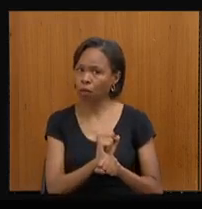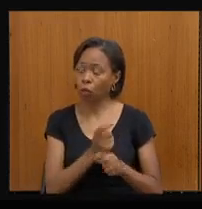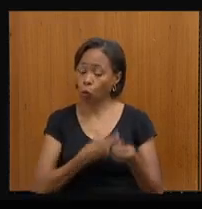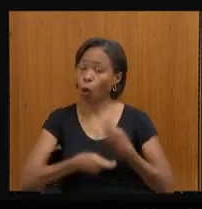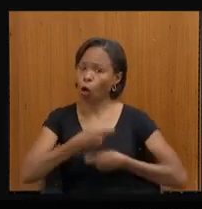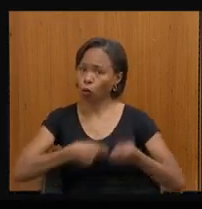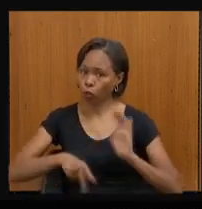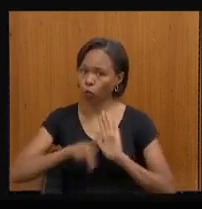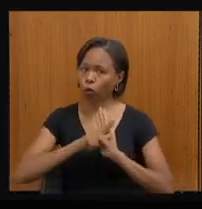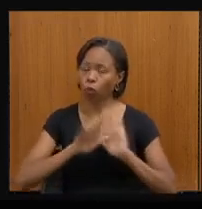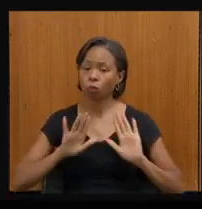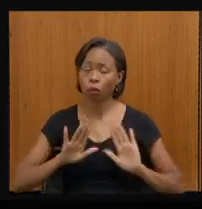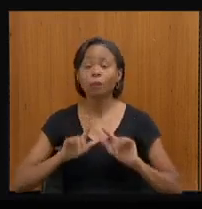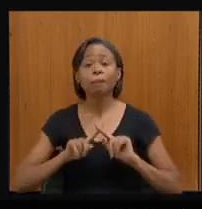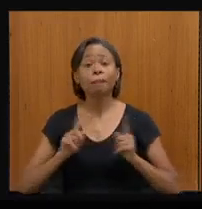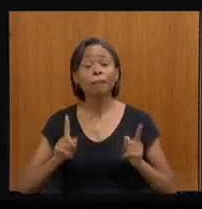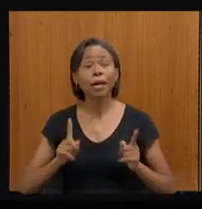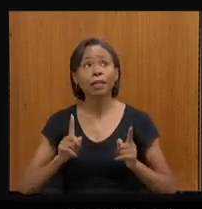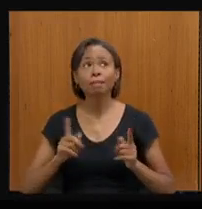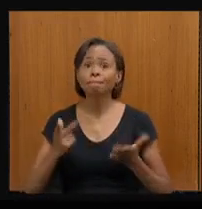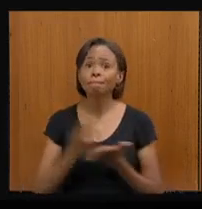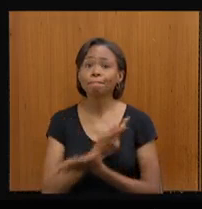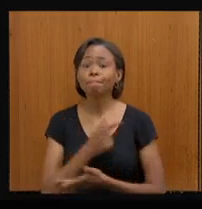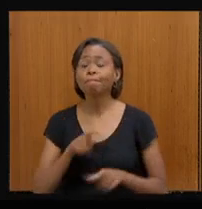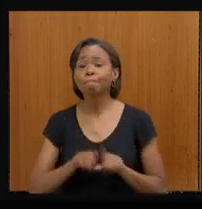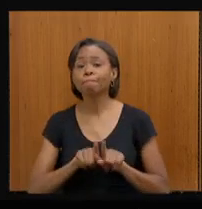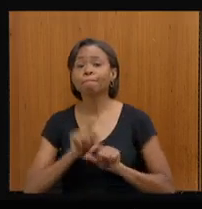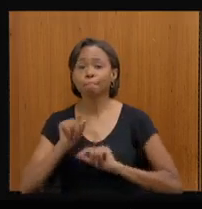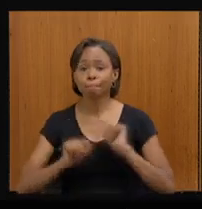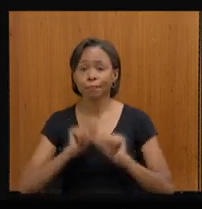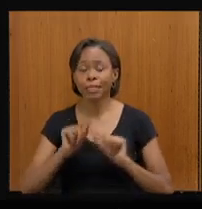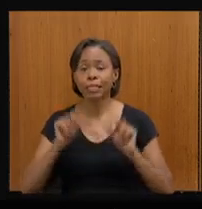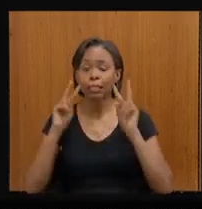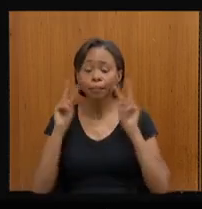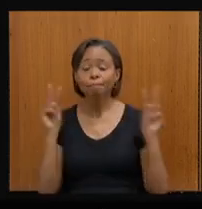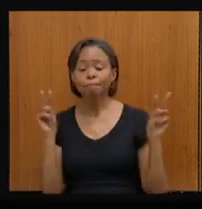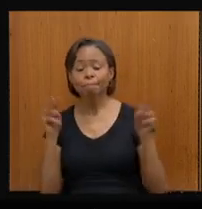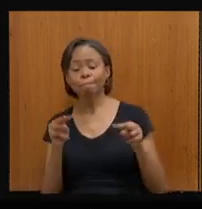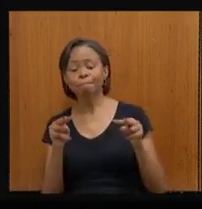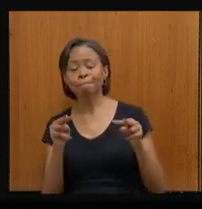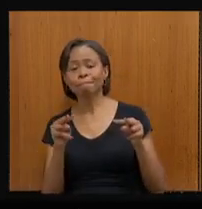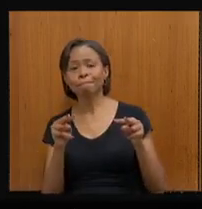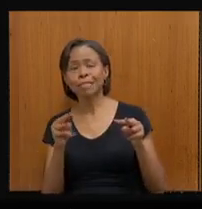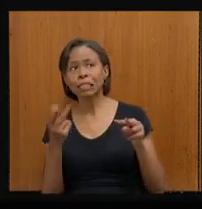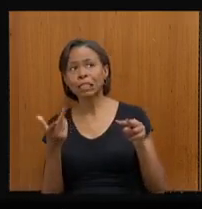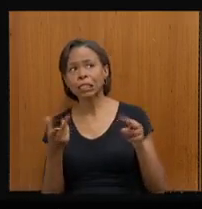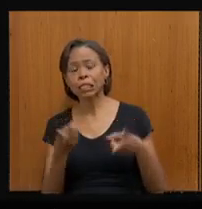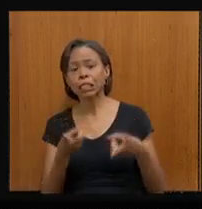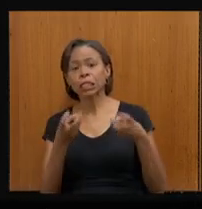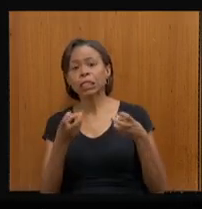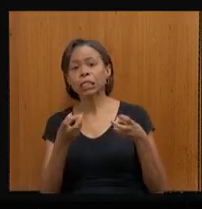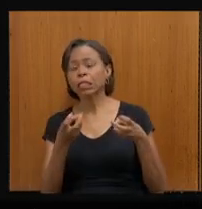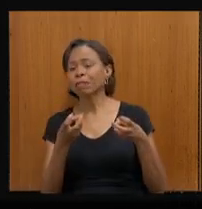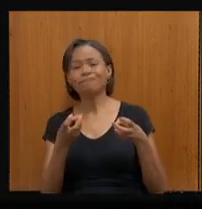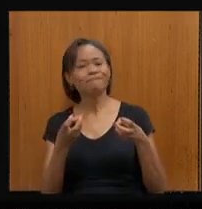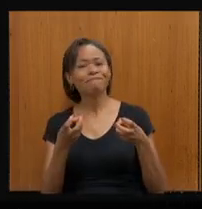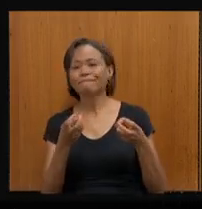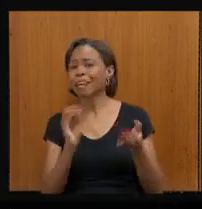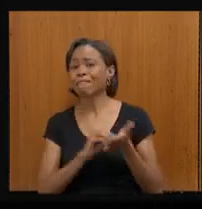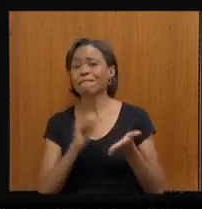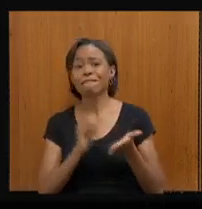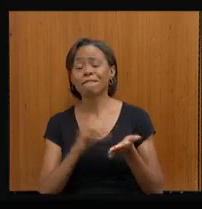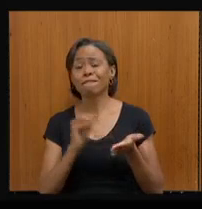é só mesmo tempo o que aconteceu ela olhou para esse cenário ela viu eu não tenho fontes